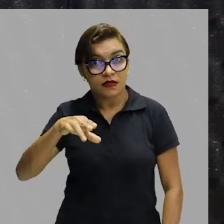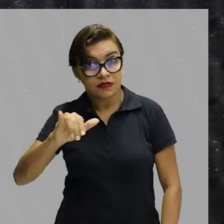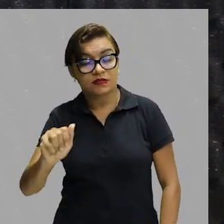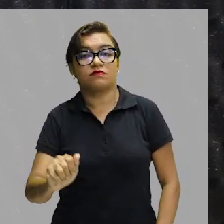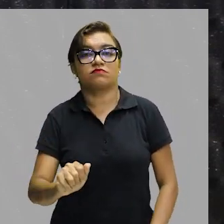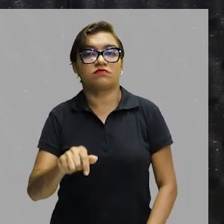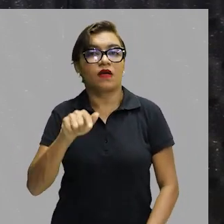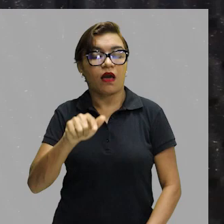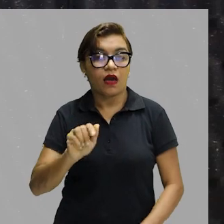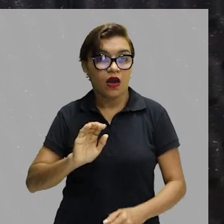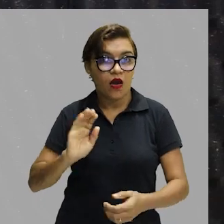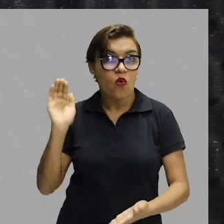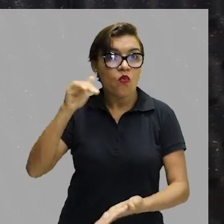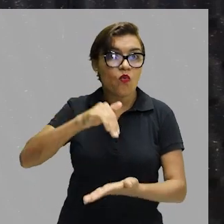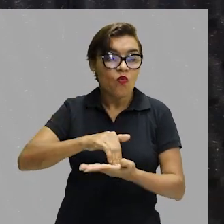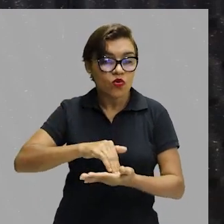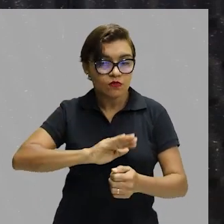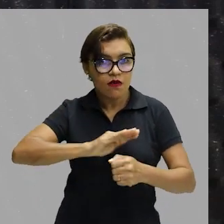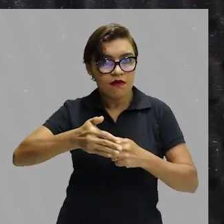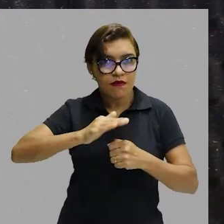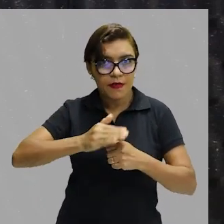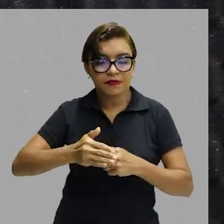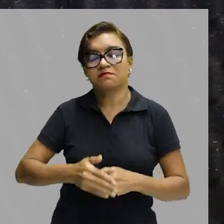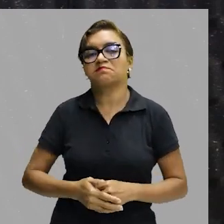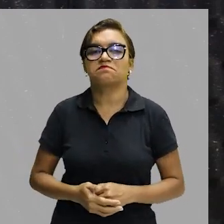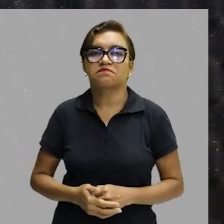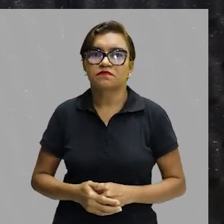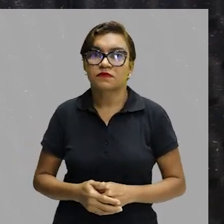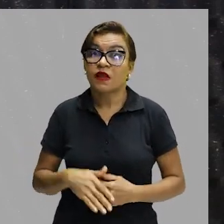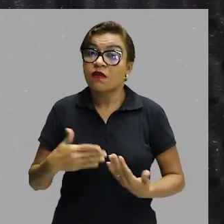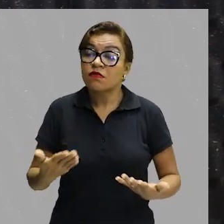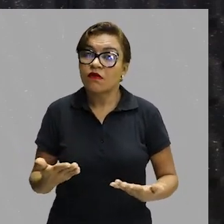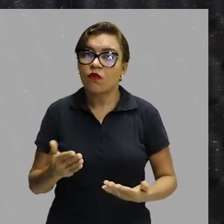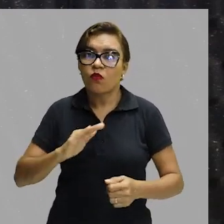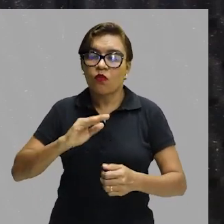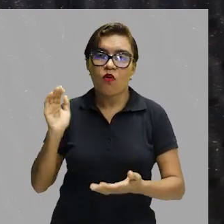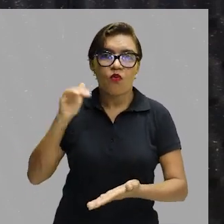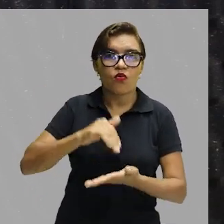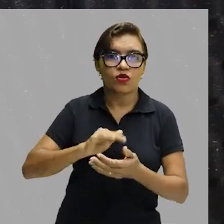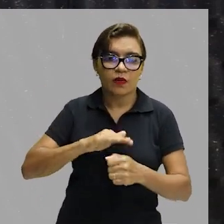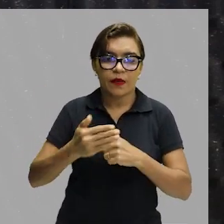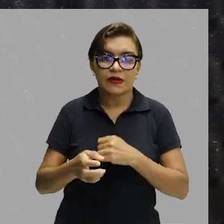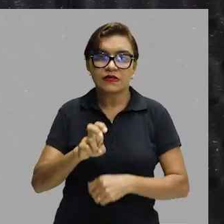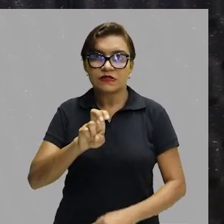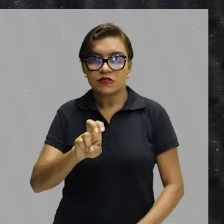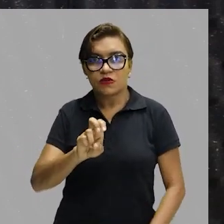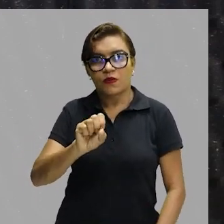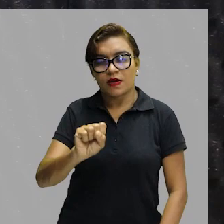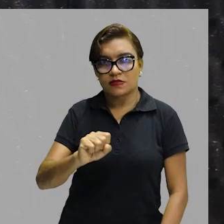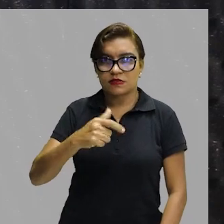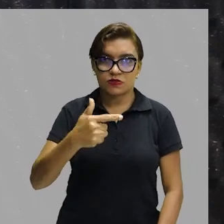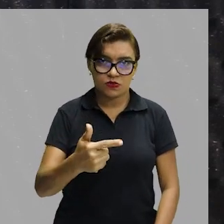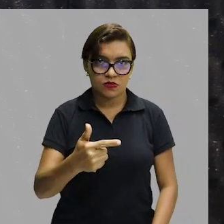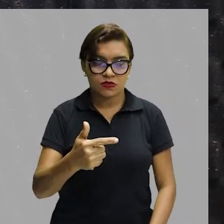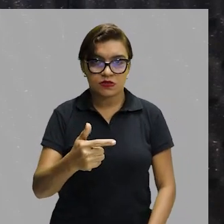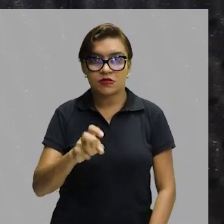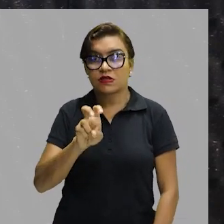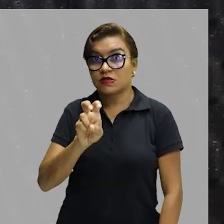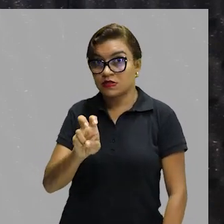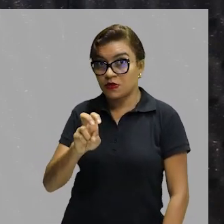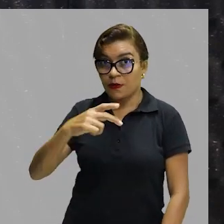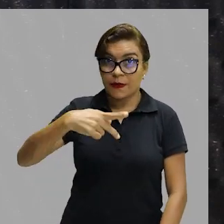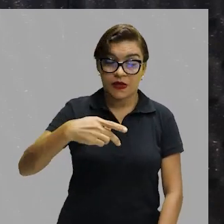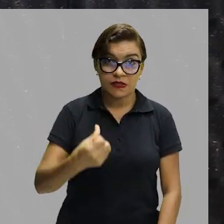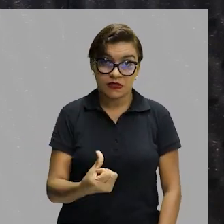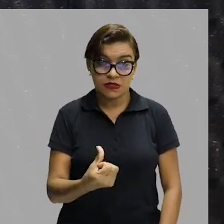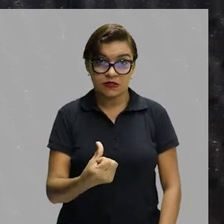hein? Camada de valência, última camada. Então, a última camada é 5S2, 5P6. Os